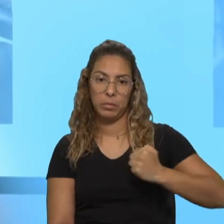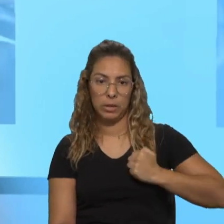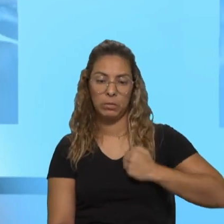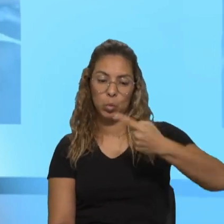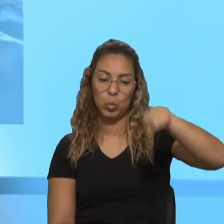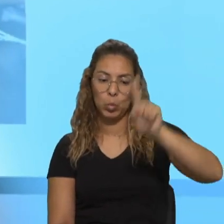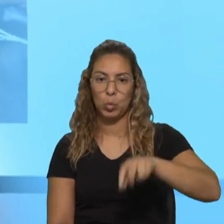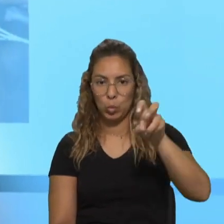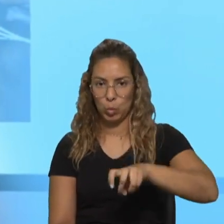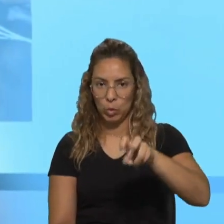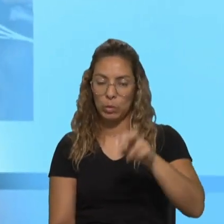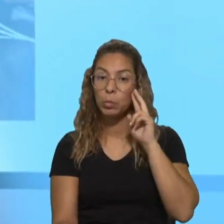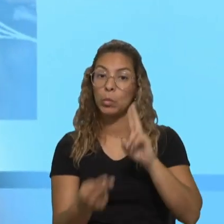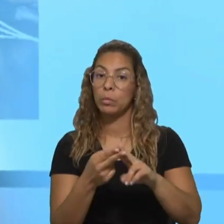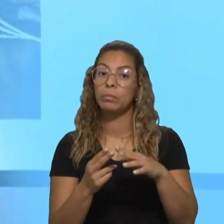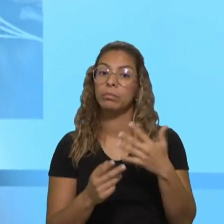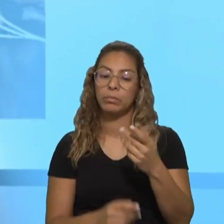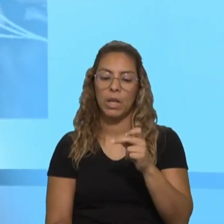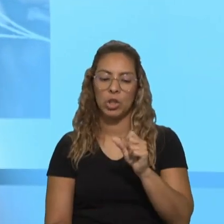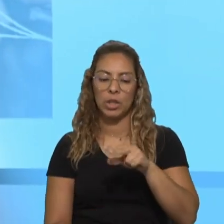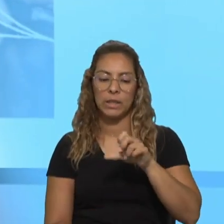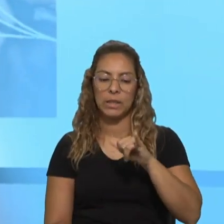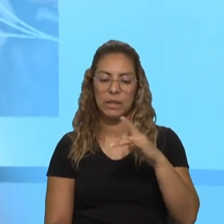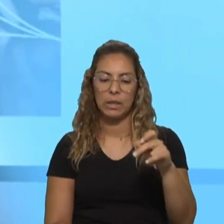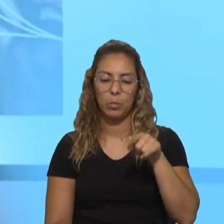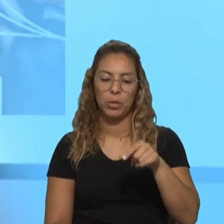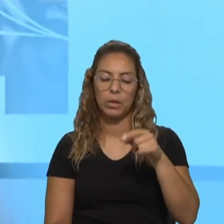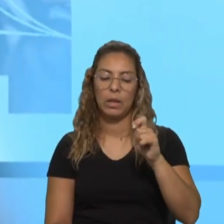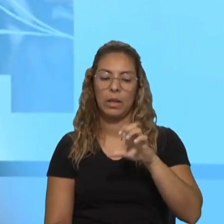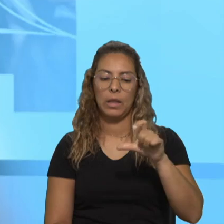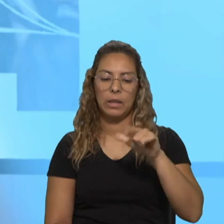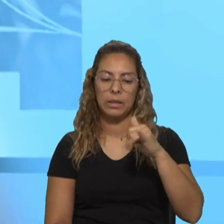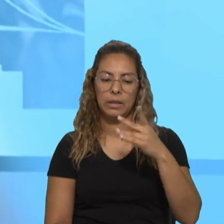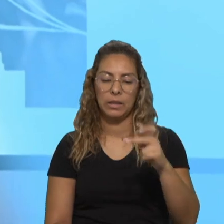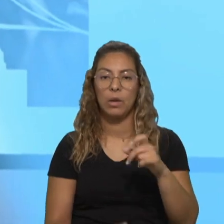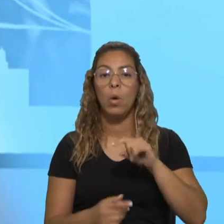1 de junho. Encontramos-nos em agência.eclésia.pt ou amanhã aqui na